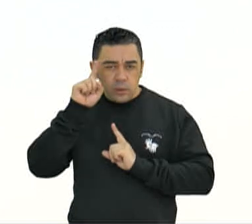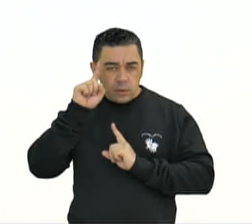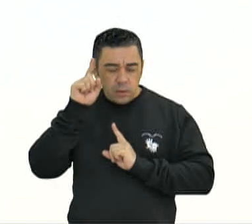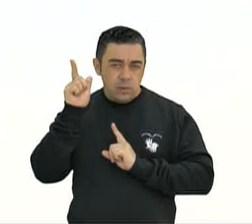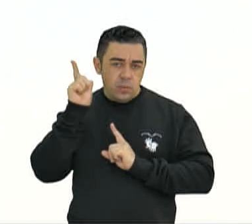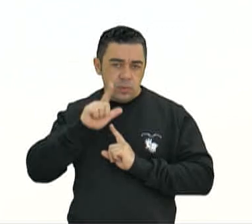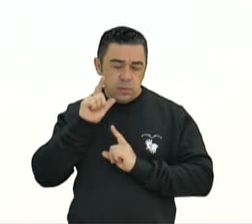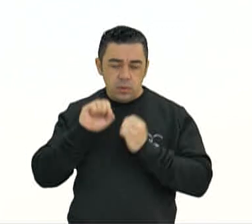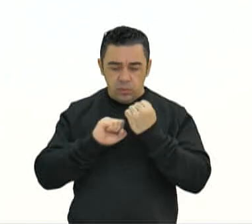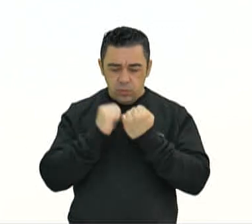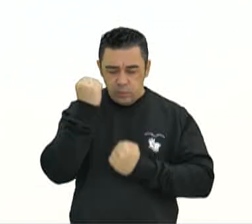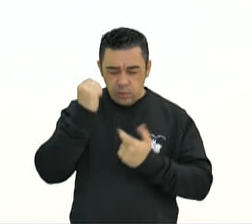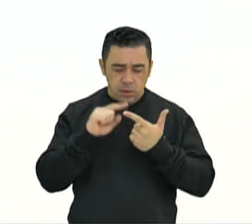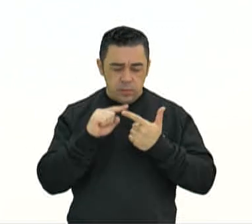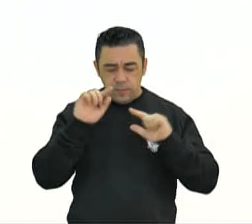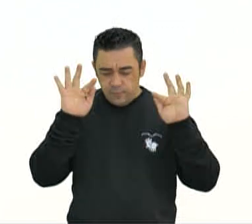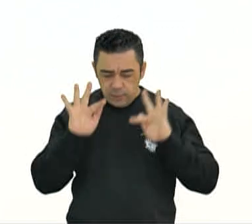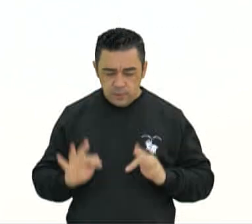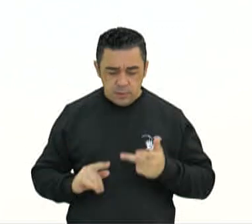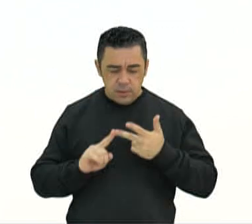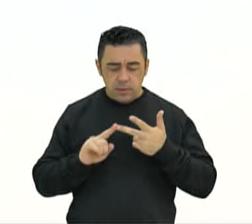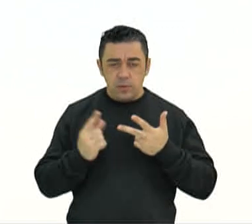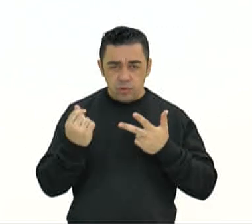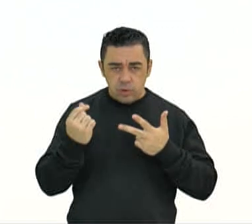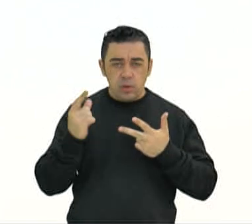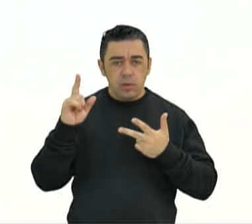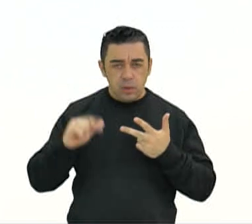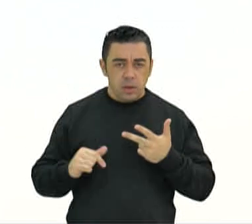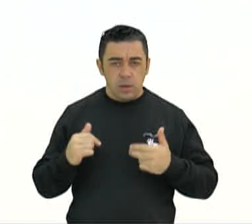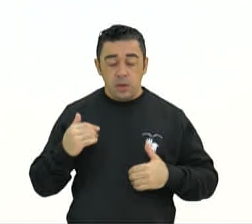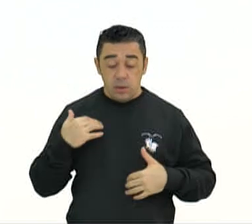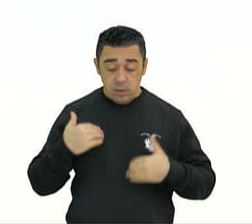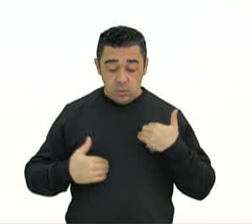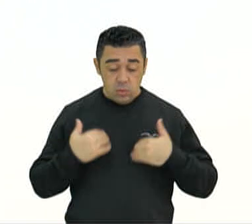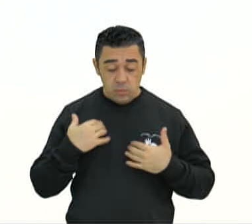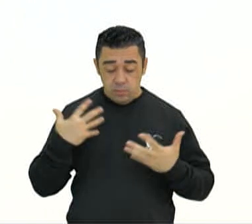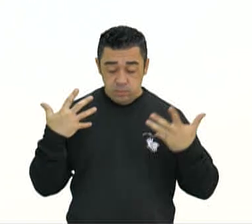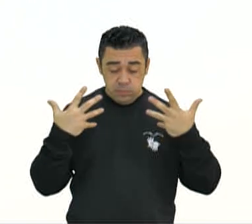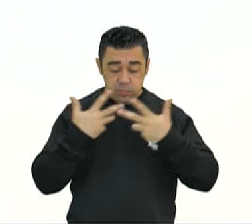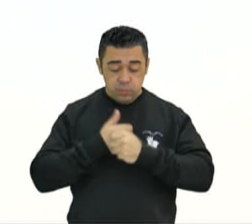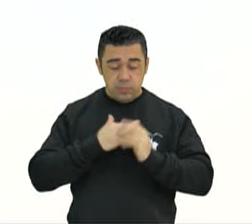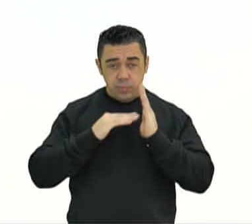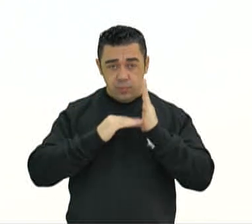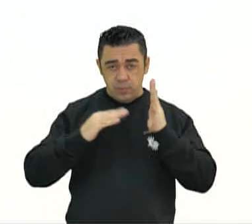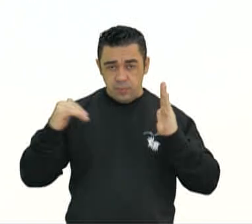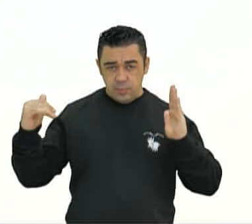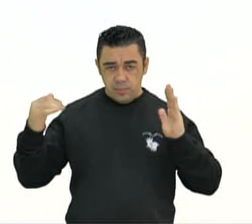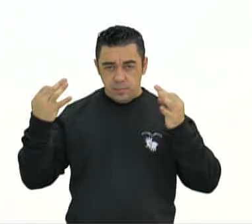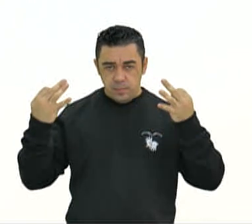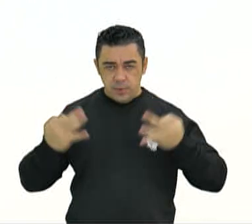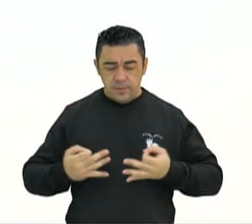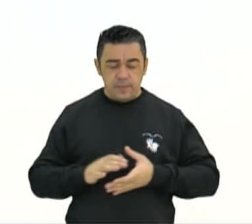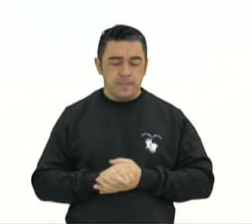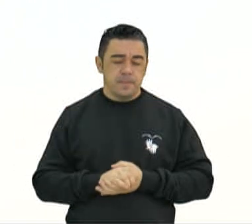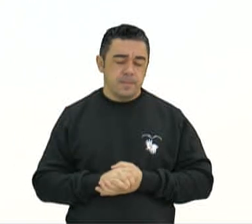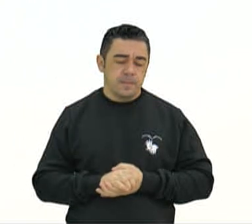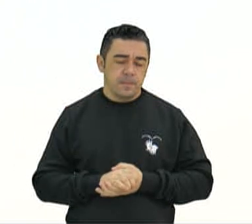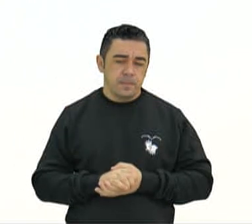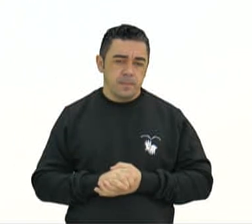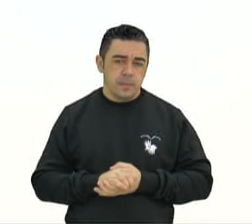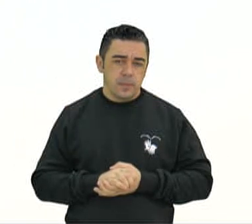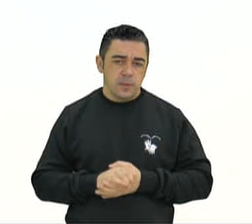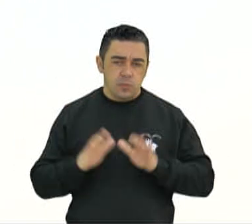sucesso, felicidade ou dinheiro, o único caminho é por meio da beleza estética. E numa sociedade onde ser feliz muitas vezes